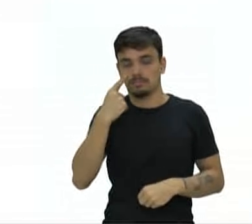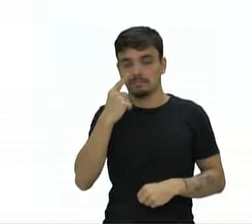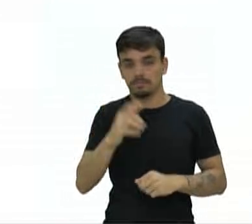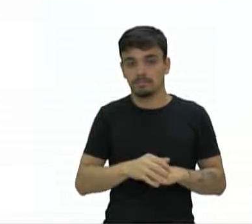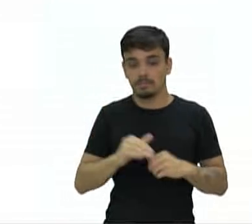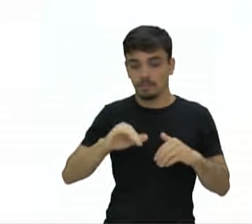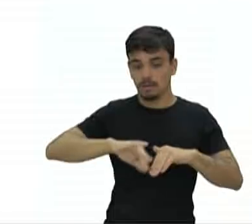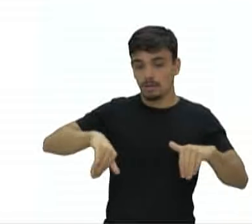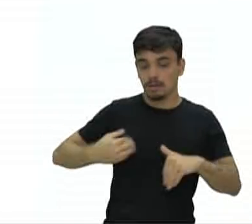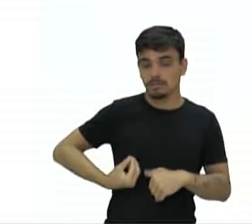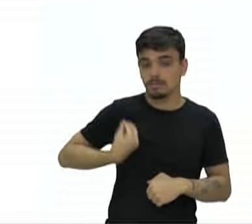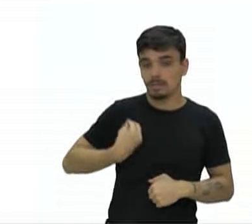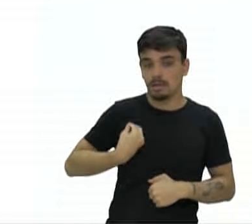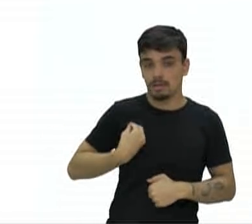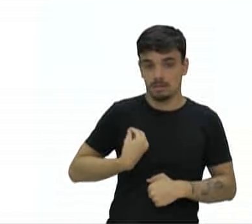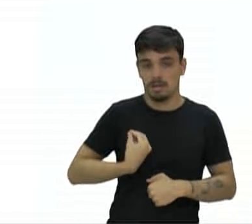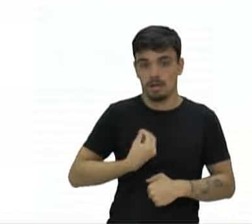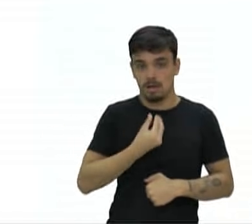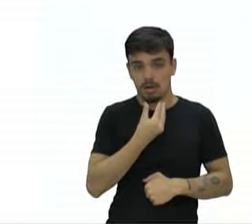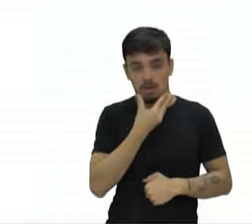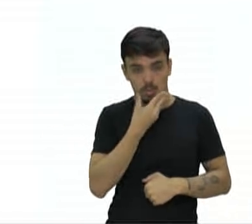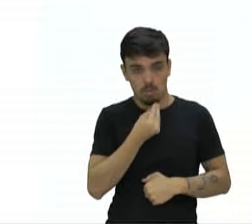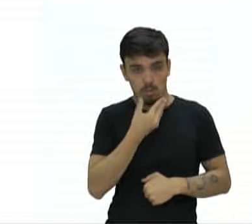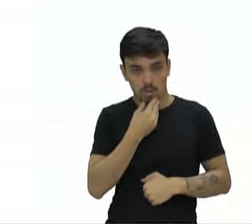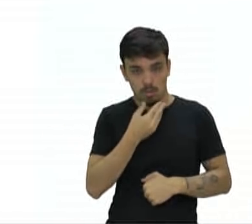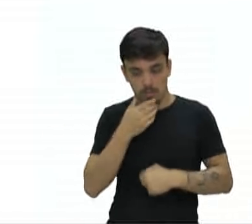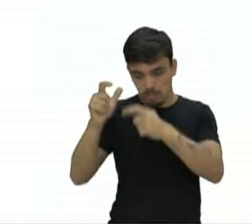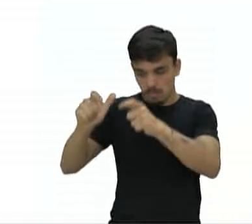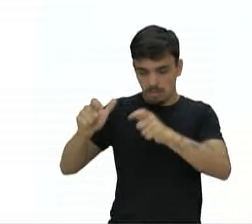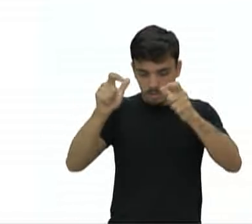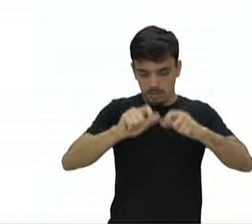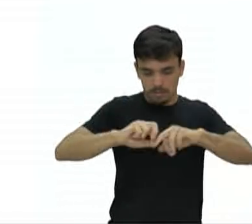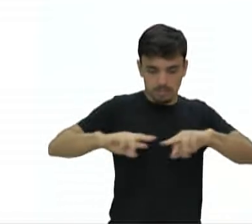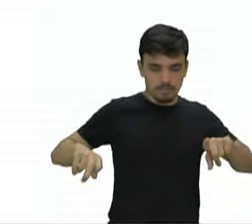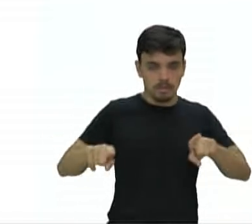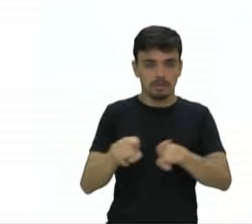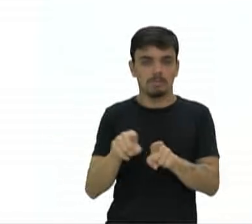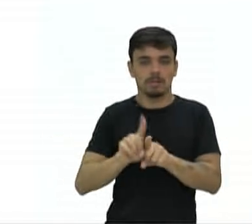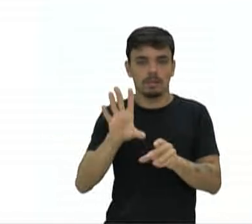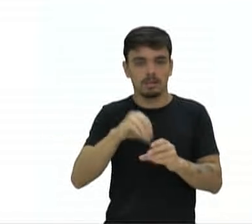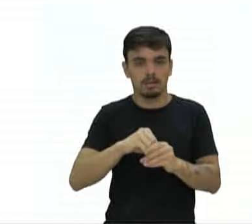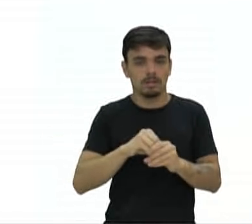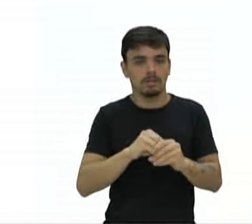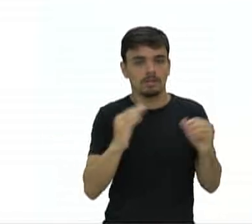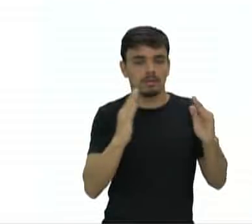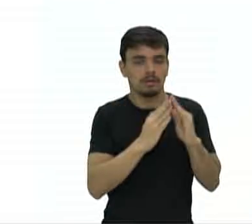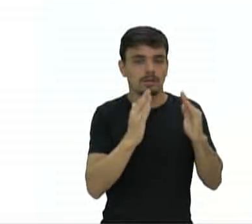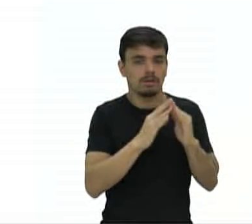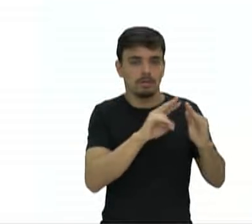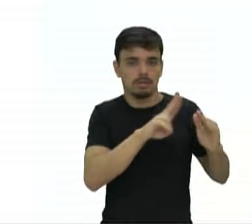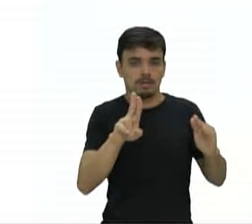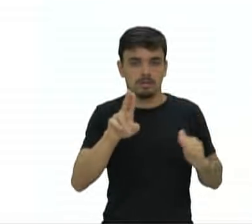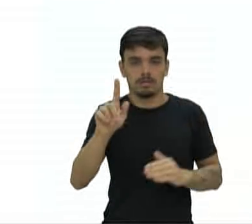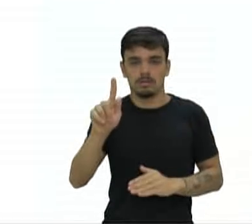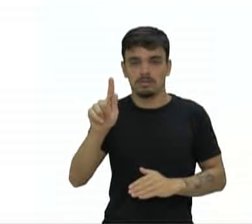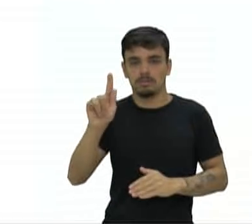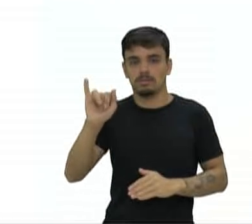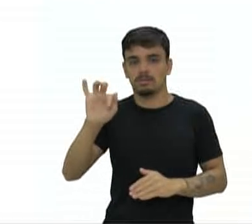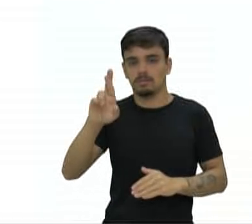viviam separadas dos homens em cômodos diferentes, reservados a elas dentro de casa, chamados de